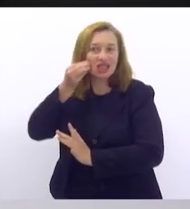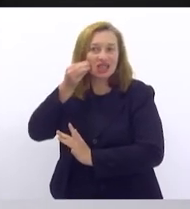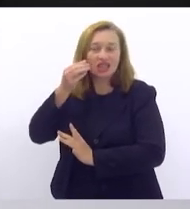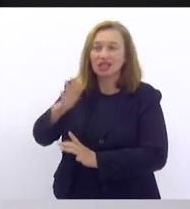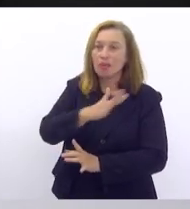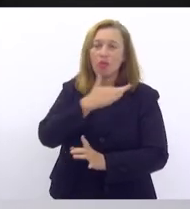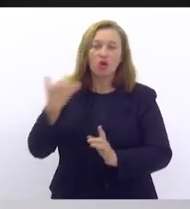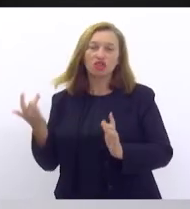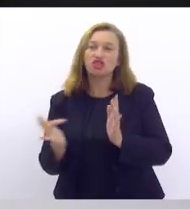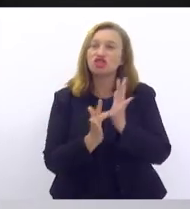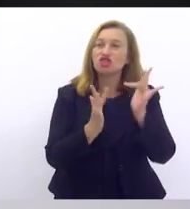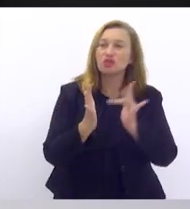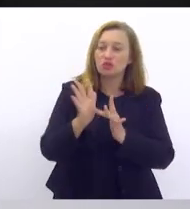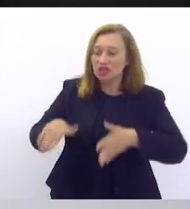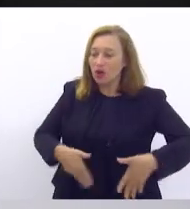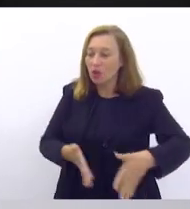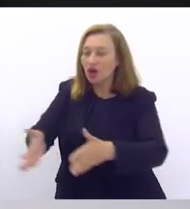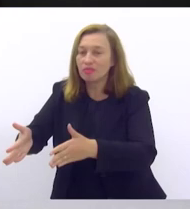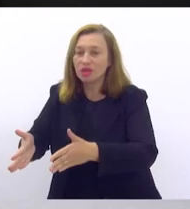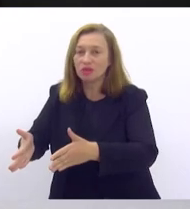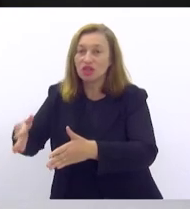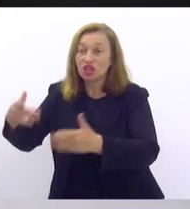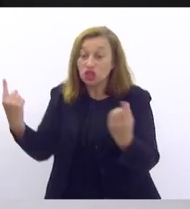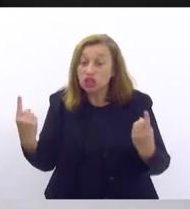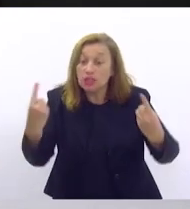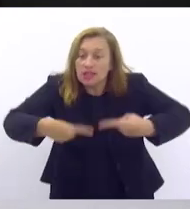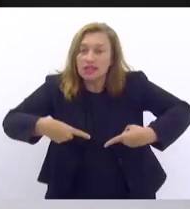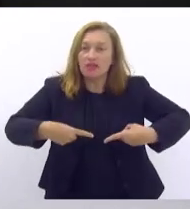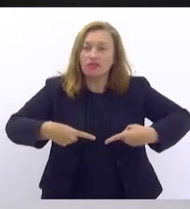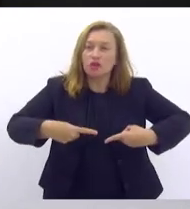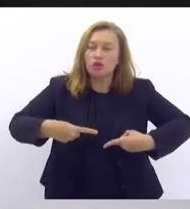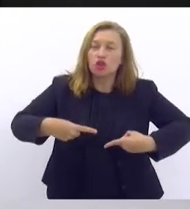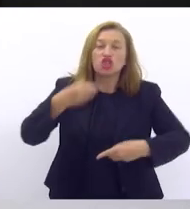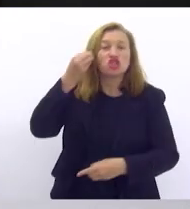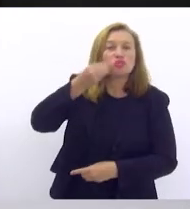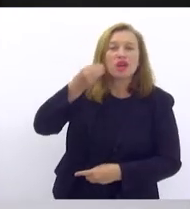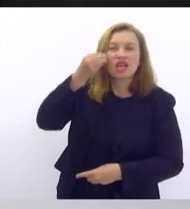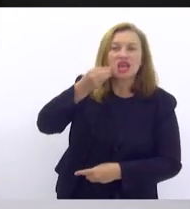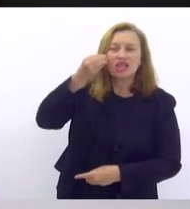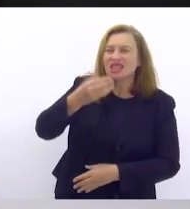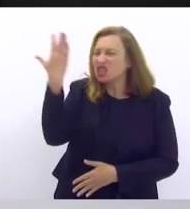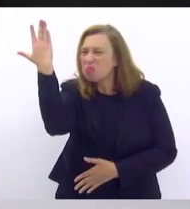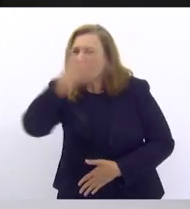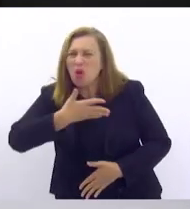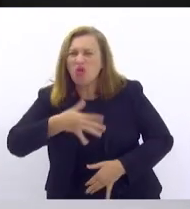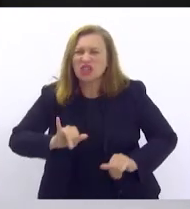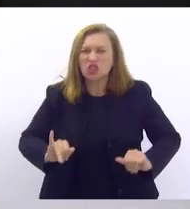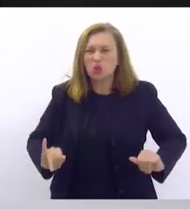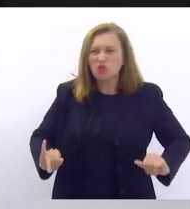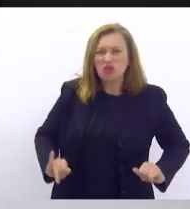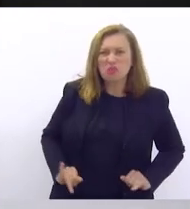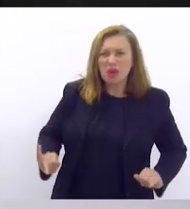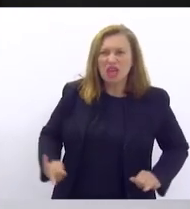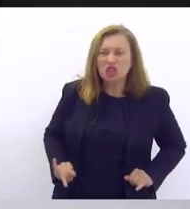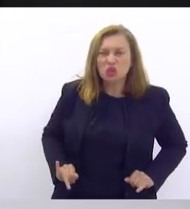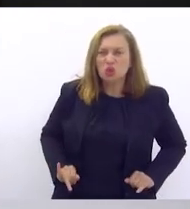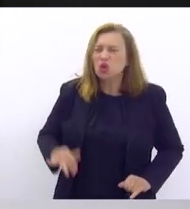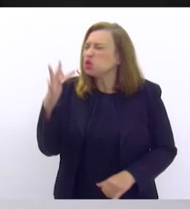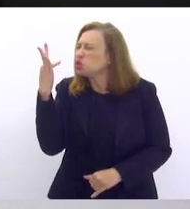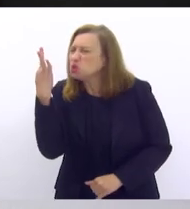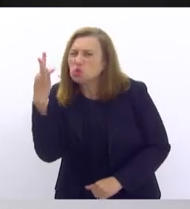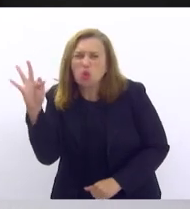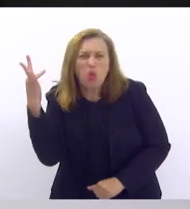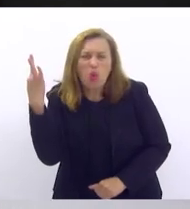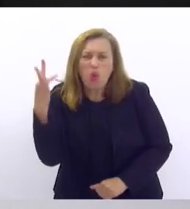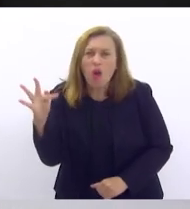caminho, que é um caminho de quedas, é um caminho de experiência de dores, é um caminho de experiência de